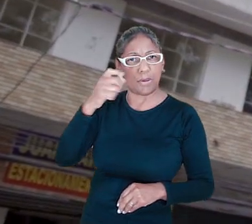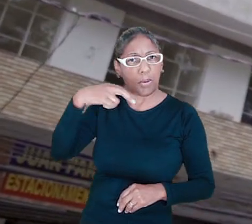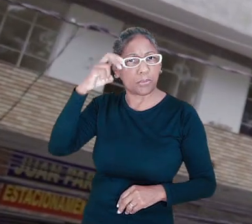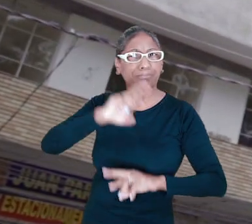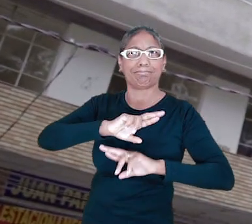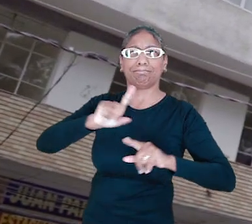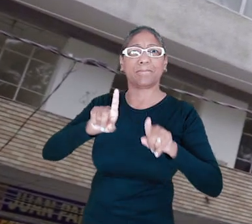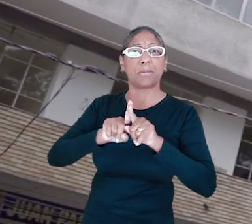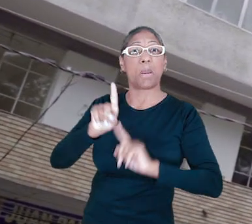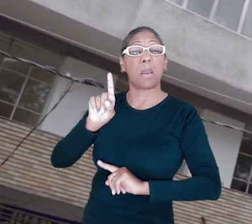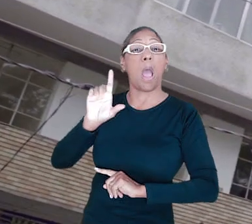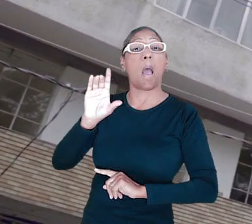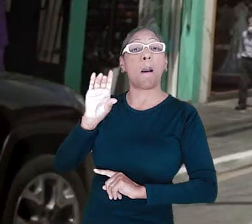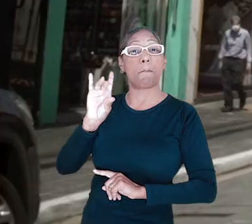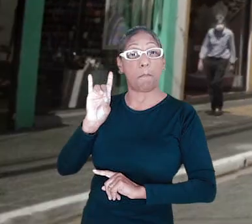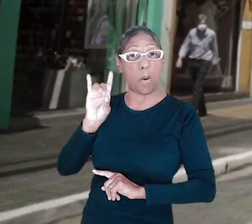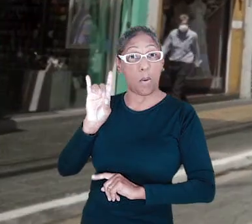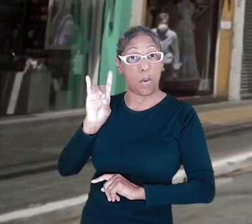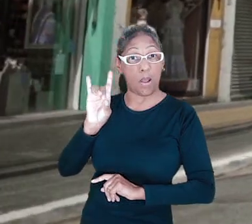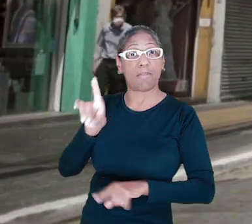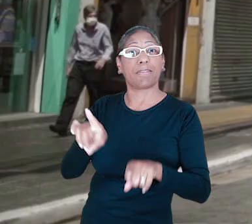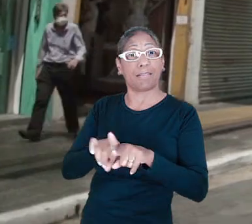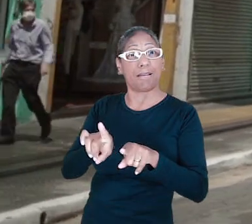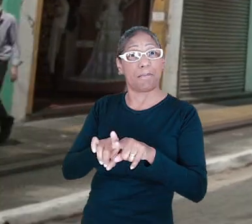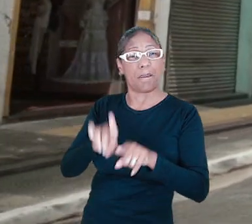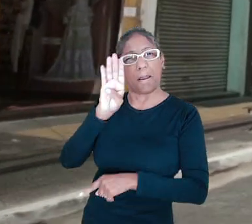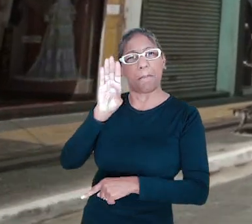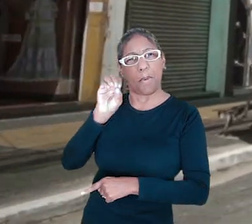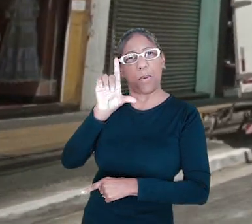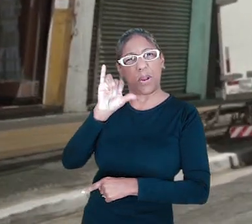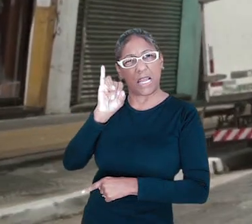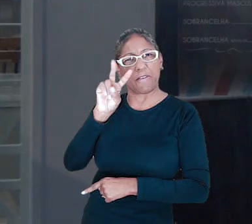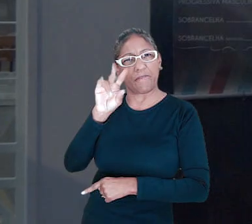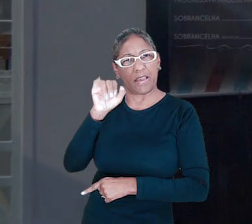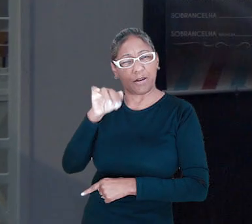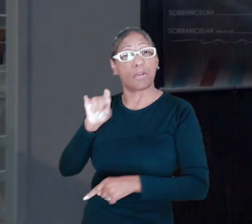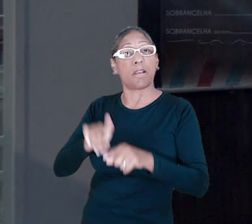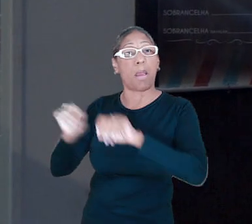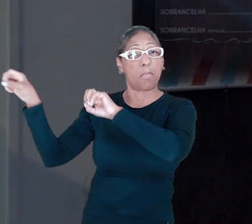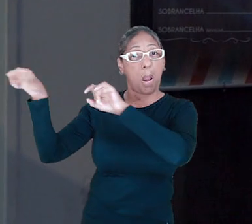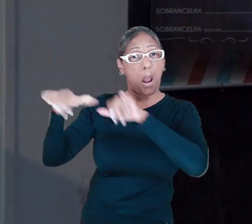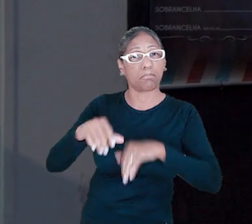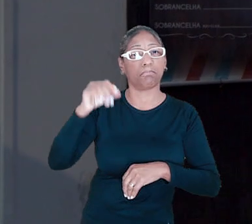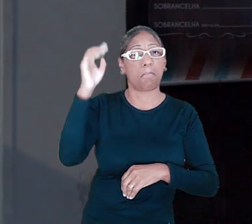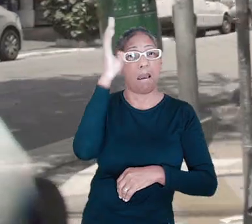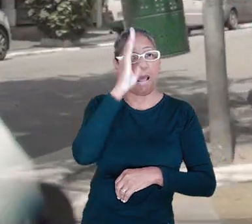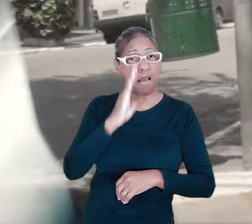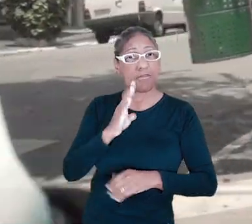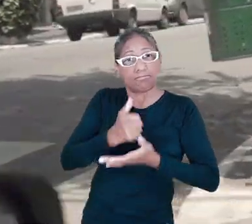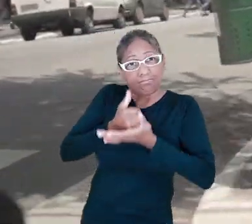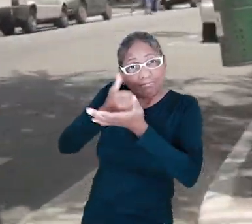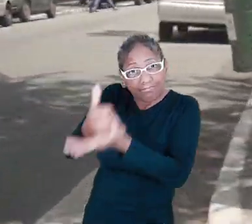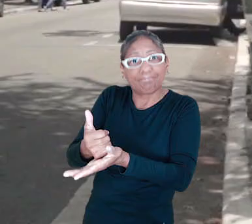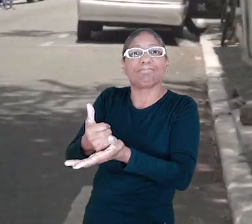de cultura, os bolivianos que aqui sustentam, né, e a própria migração brasileira